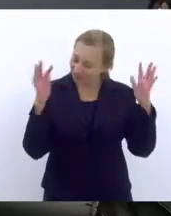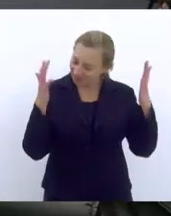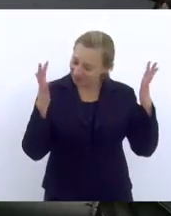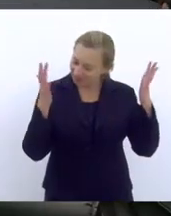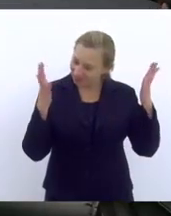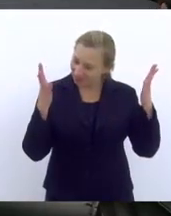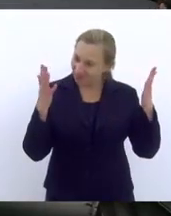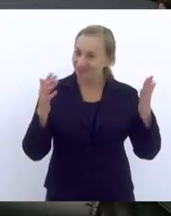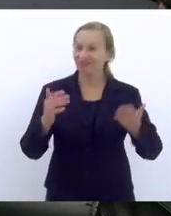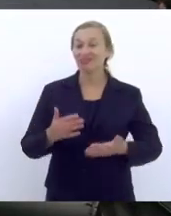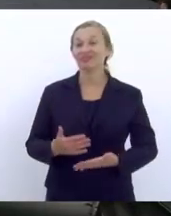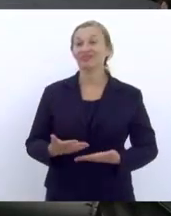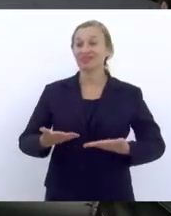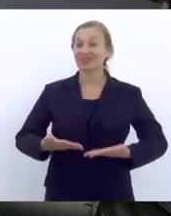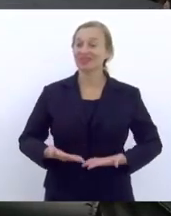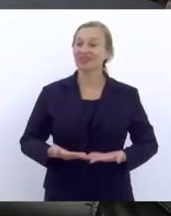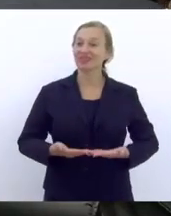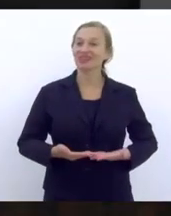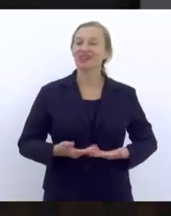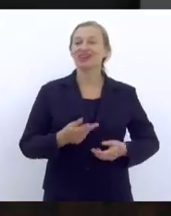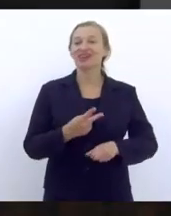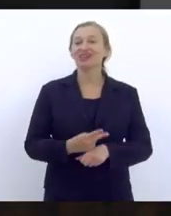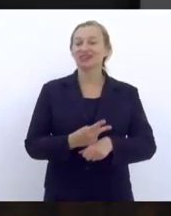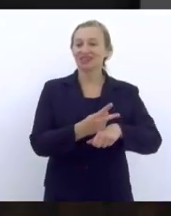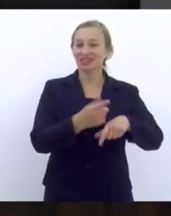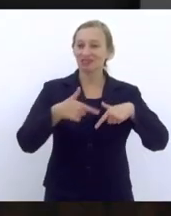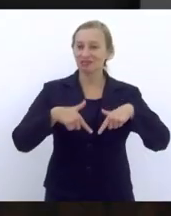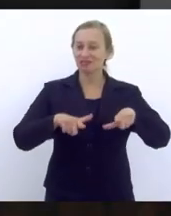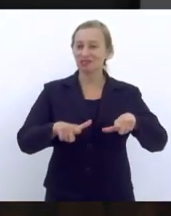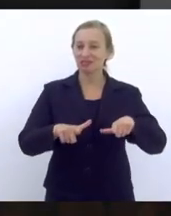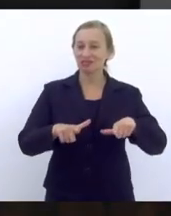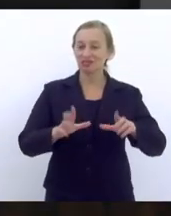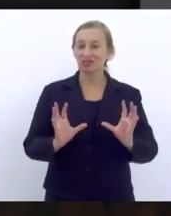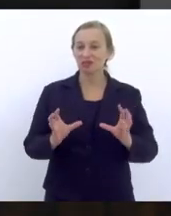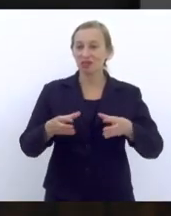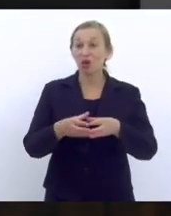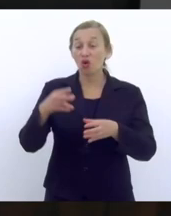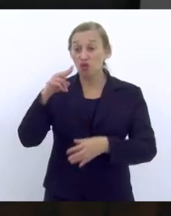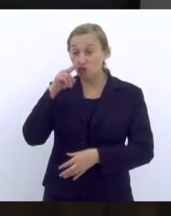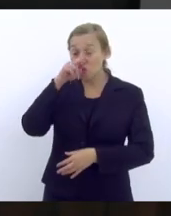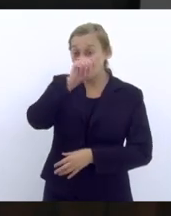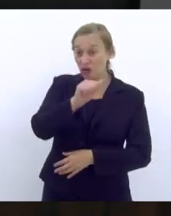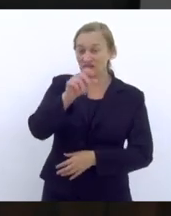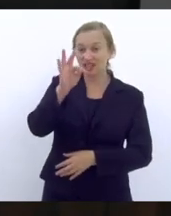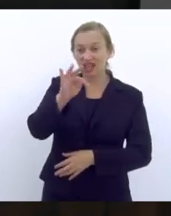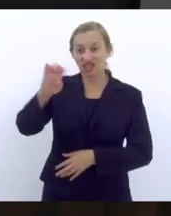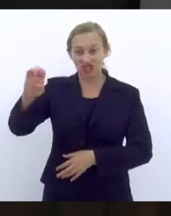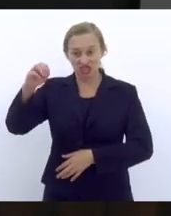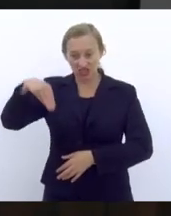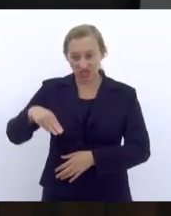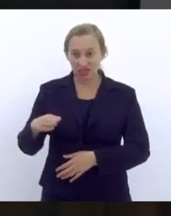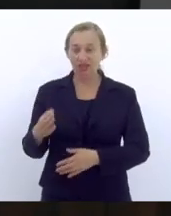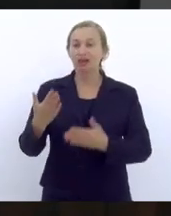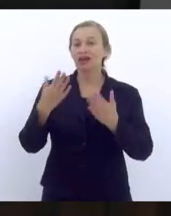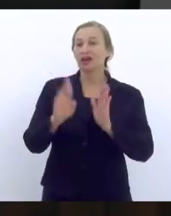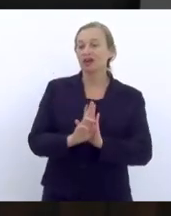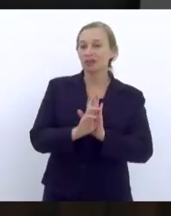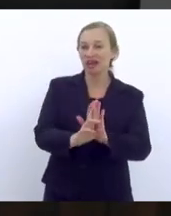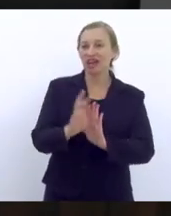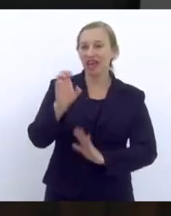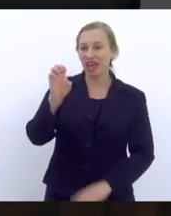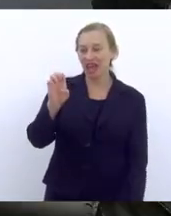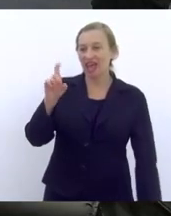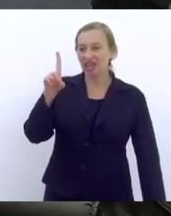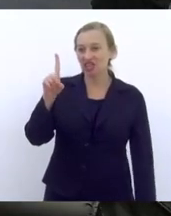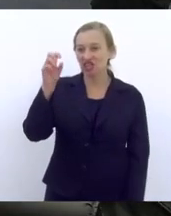Tenho a satisfação de entregar a essa moção ao grupo Força Team FTU, aqui representado pela senhora Edi Gomes de